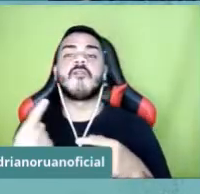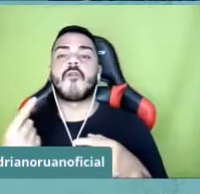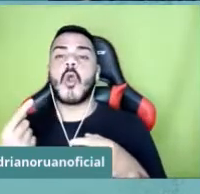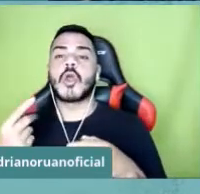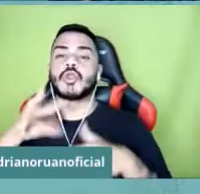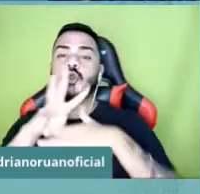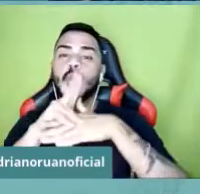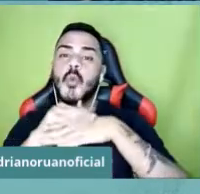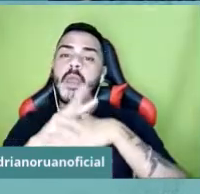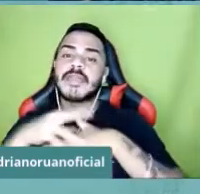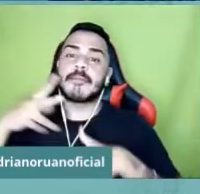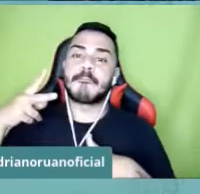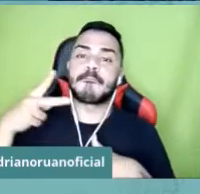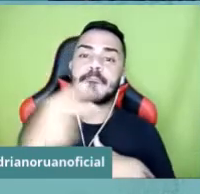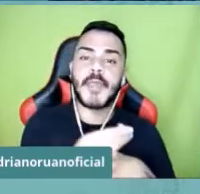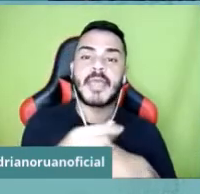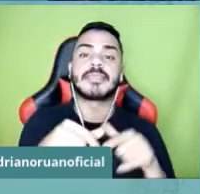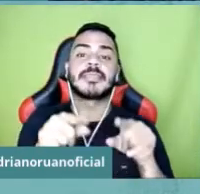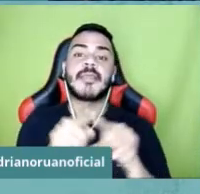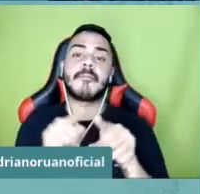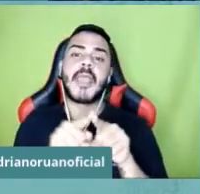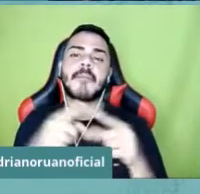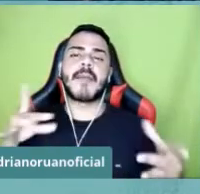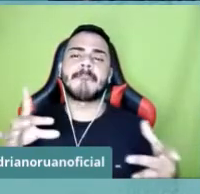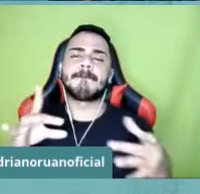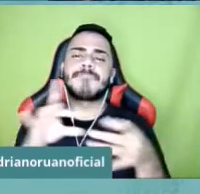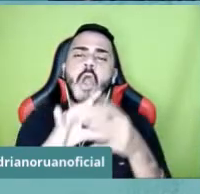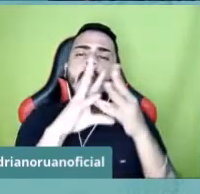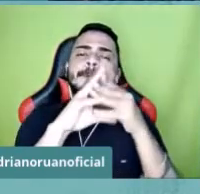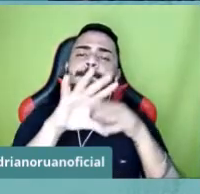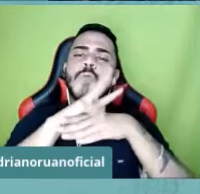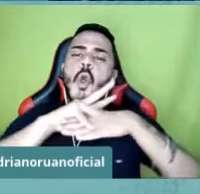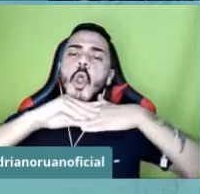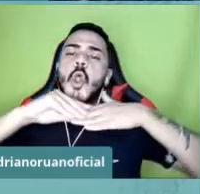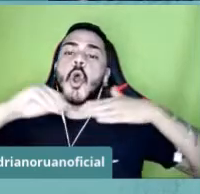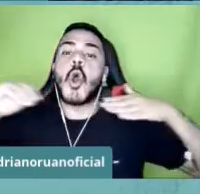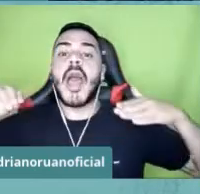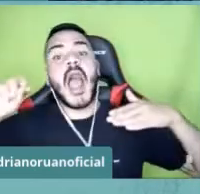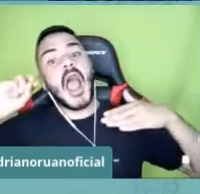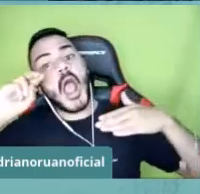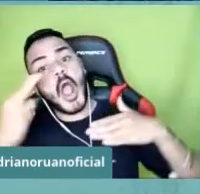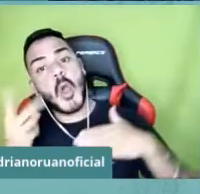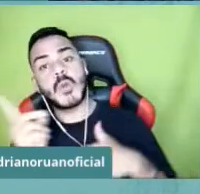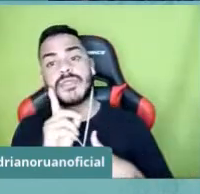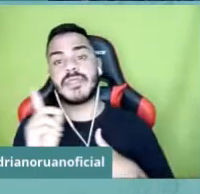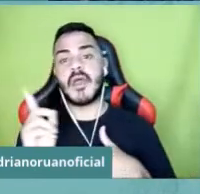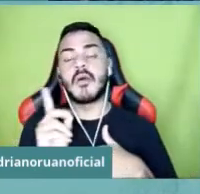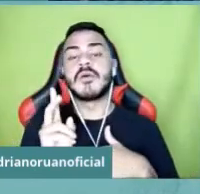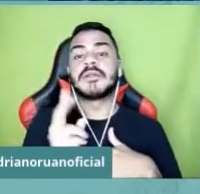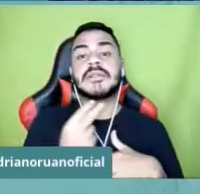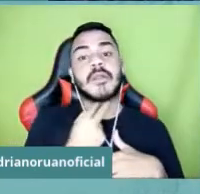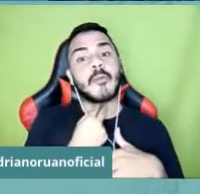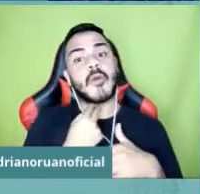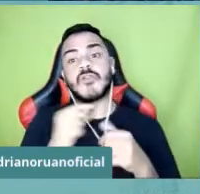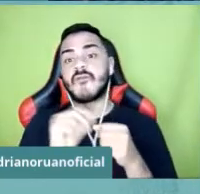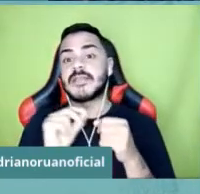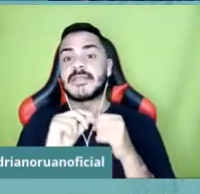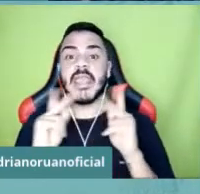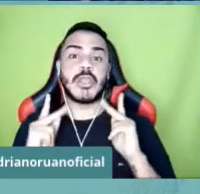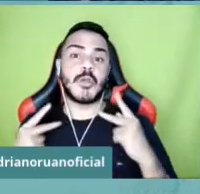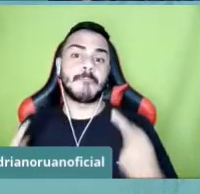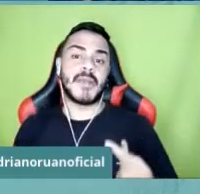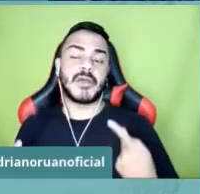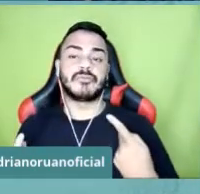ver se essa vacina, de fato, vai trazer proteção ou não. Obviamente, a gente não pode fazer isso em humanos, então a